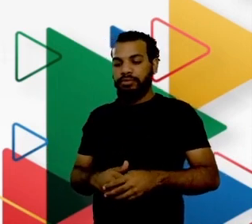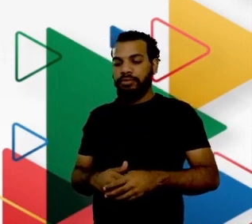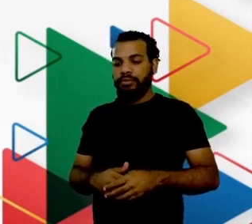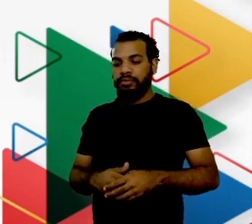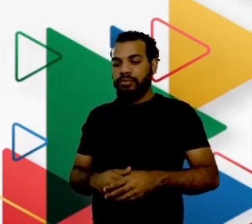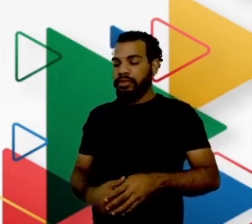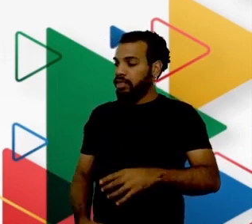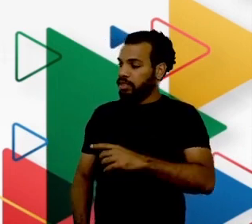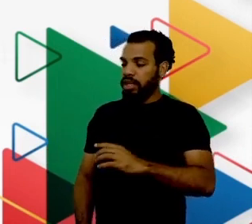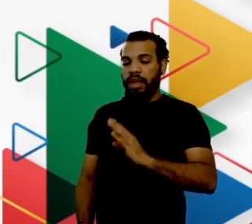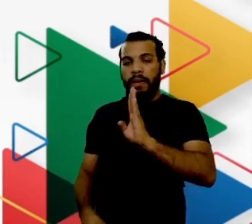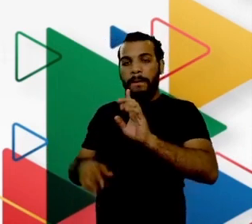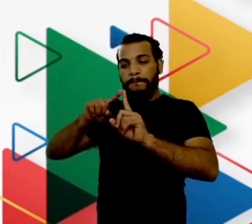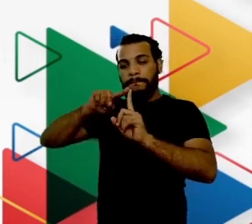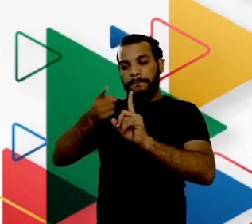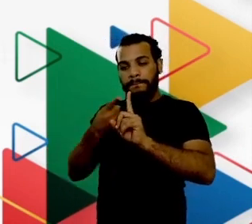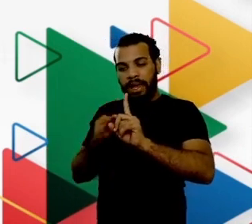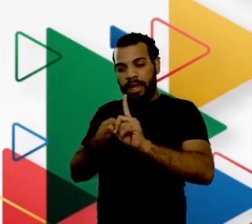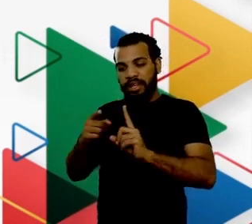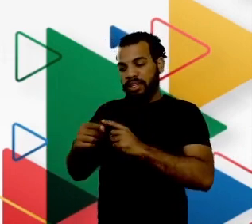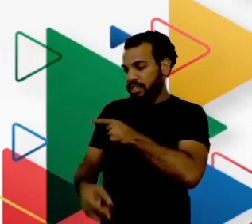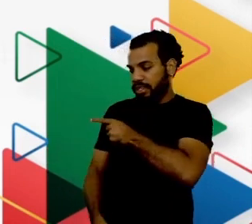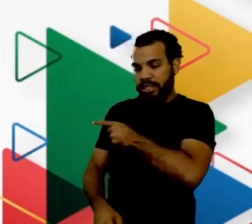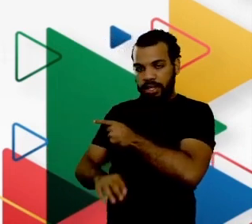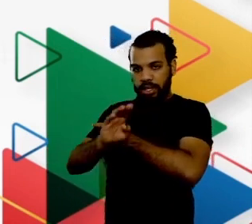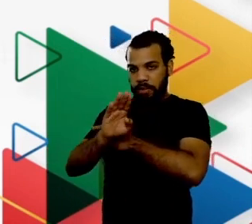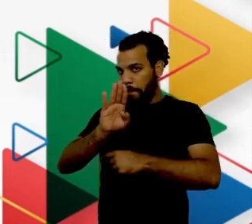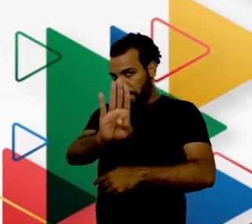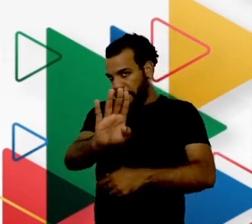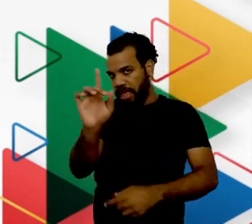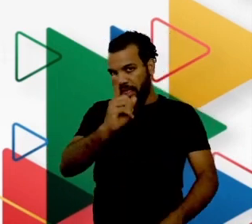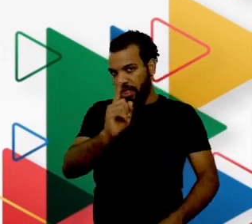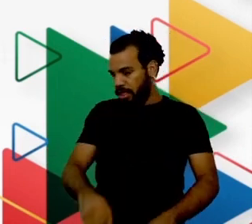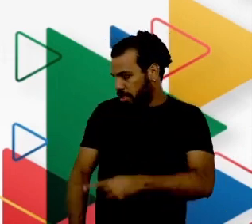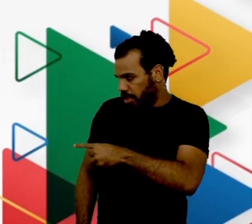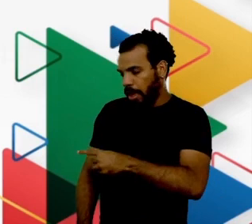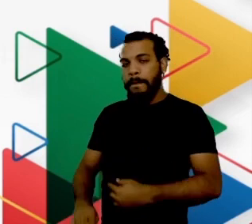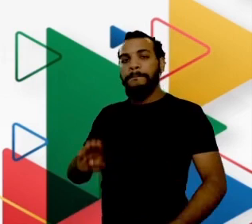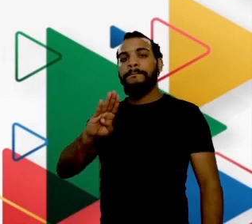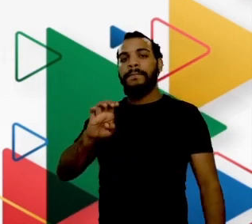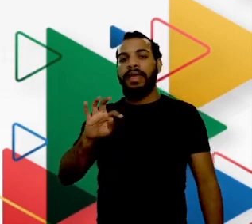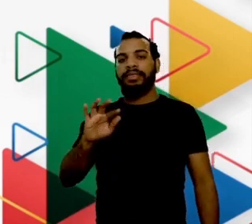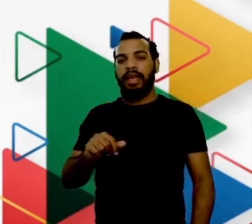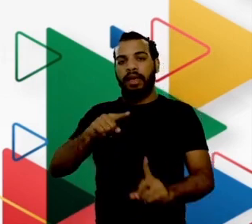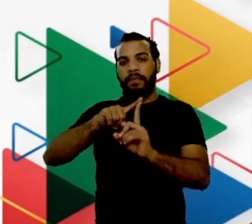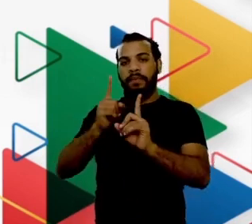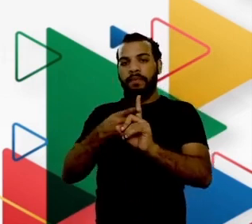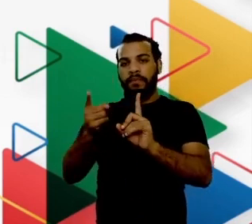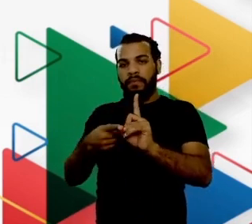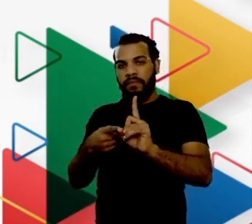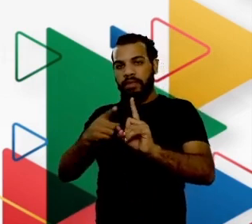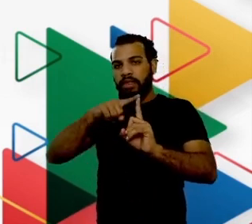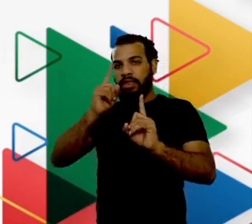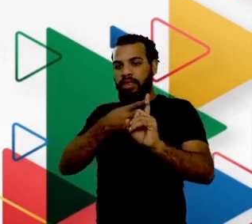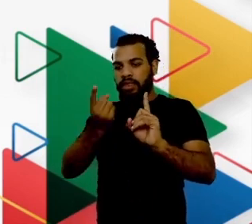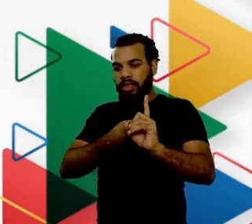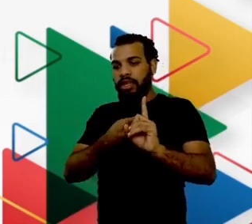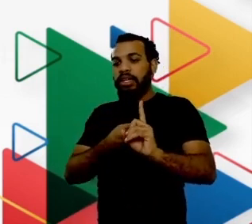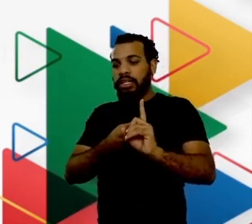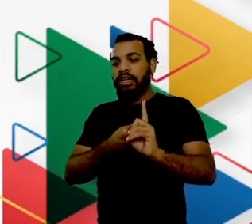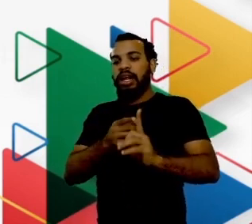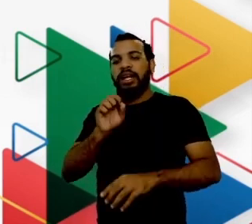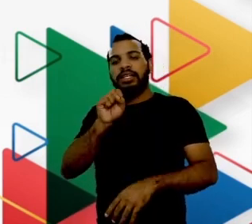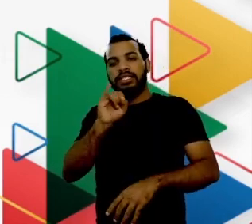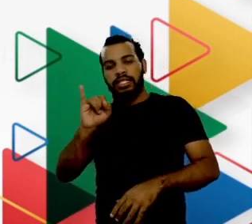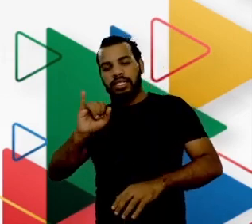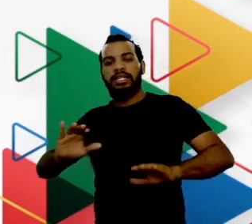que é o coeficiente de dilatação superficial, que é o dobro do linear, é o SI, que é a área